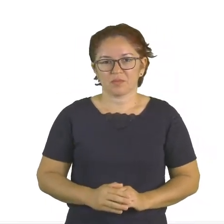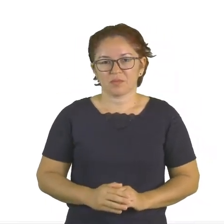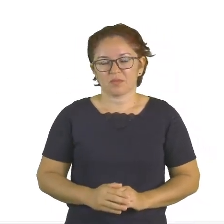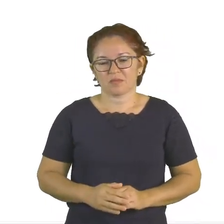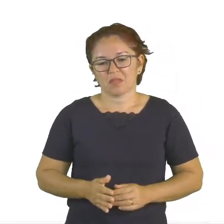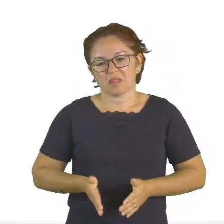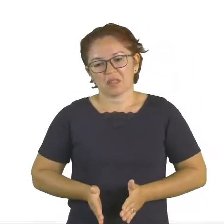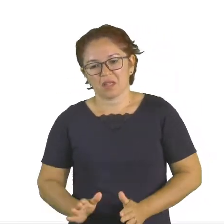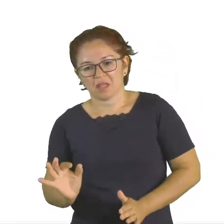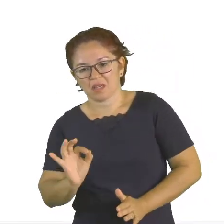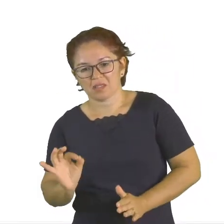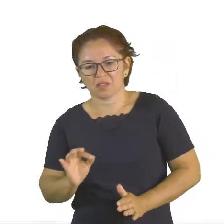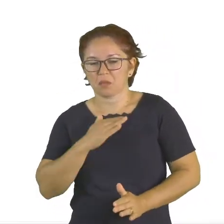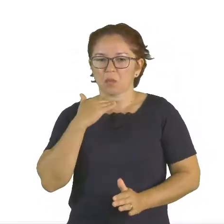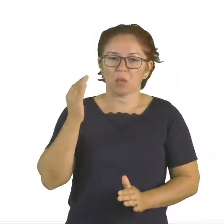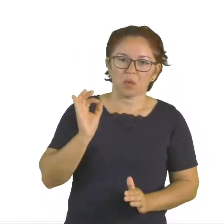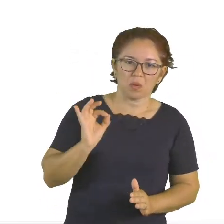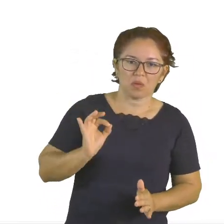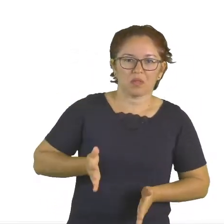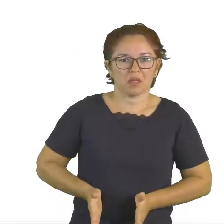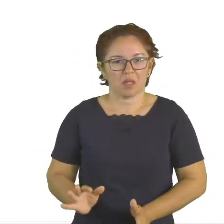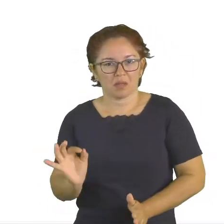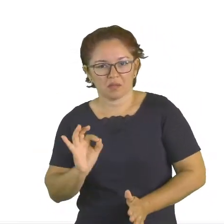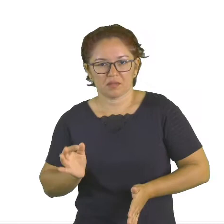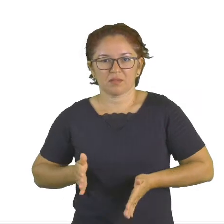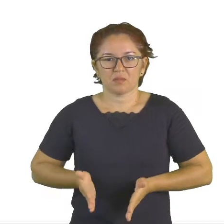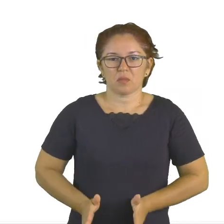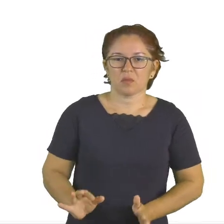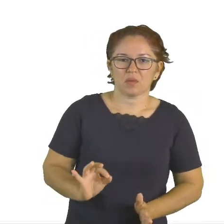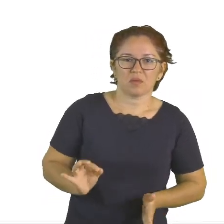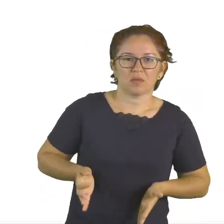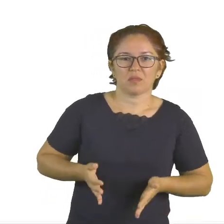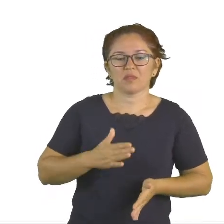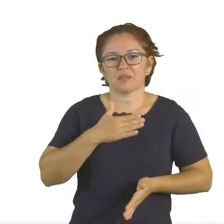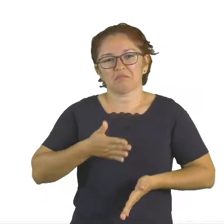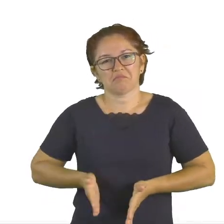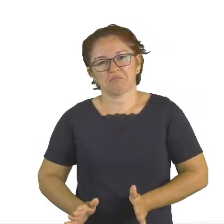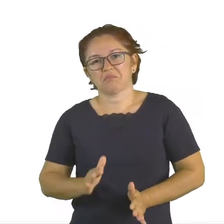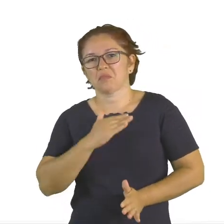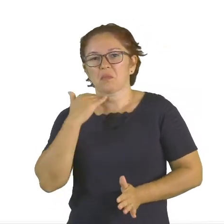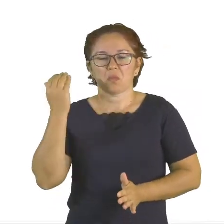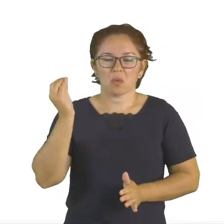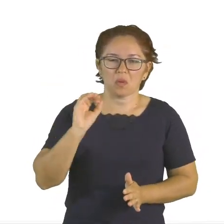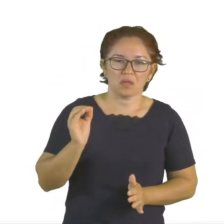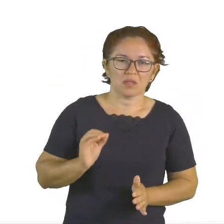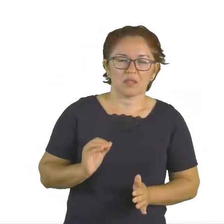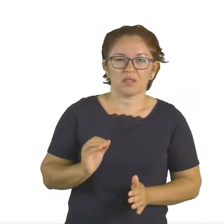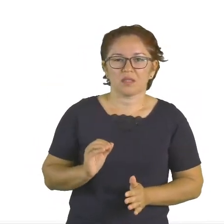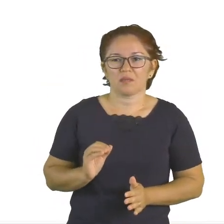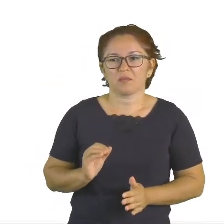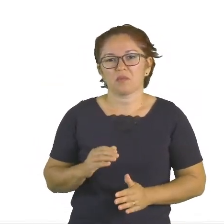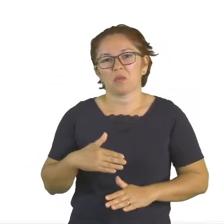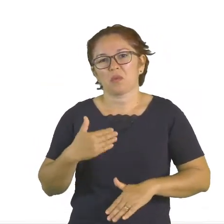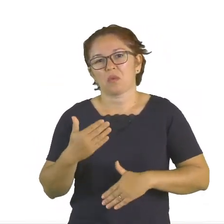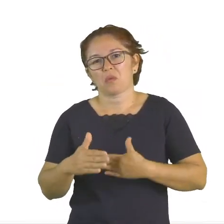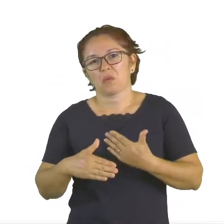Desnasce, desmorre, desnasce, desmorre, desmorre, desnasce. Desnasce,